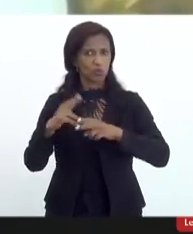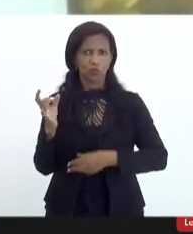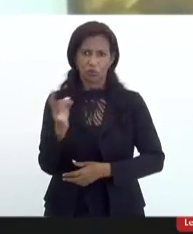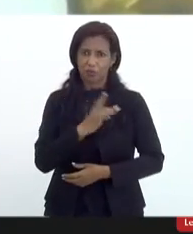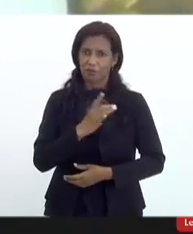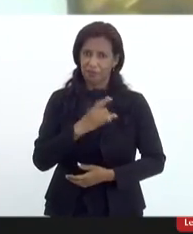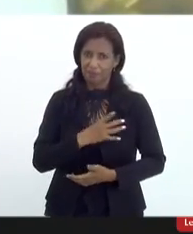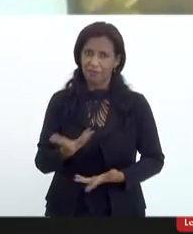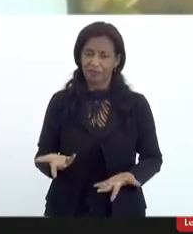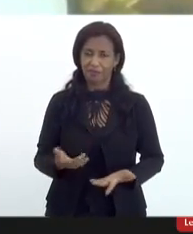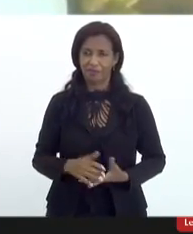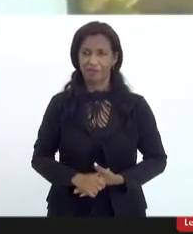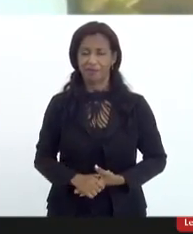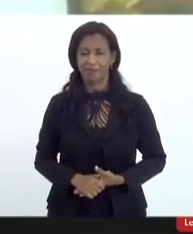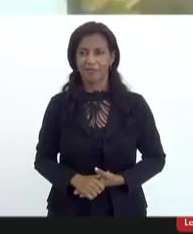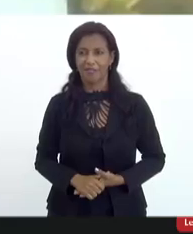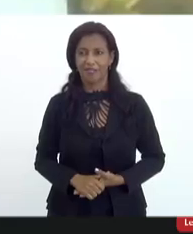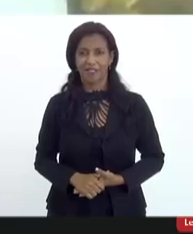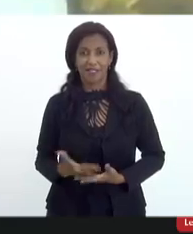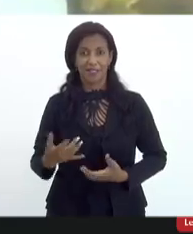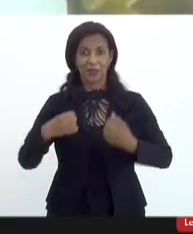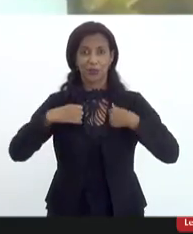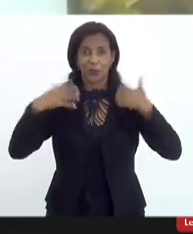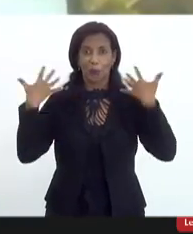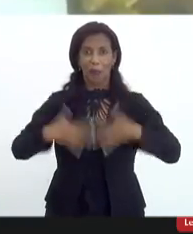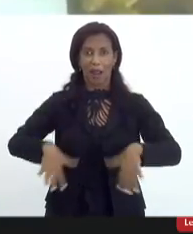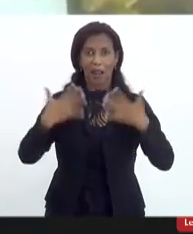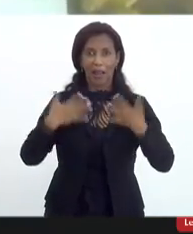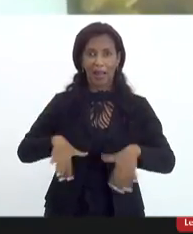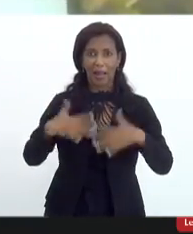né? De desespero.